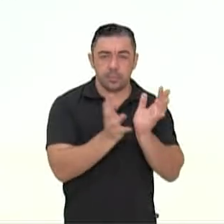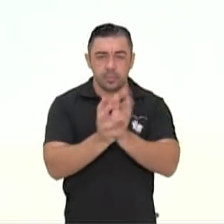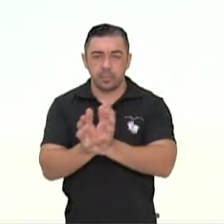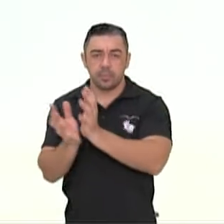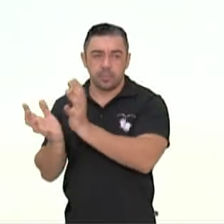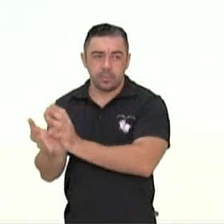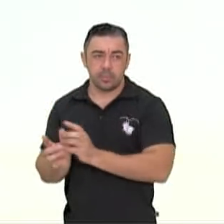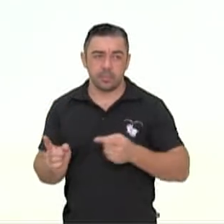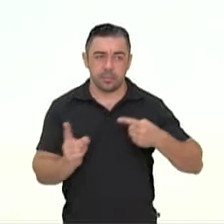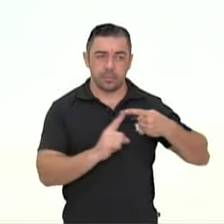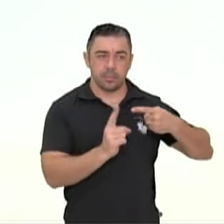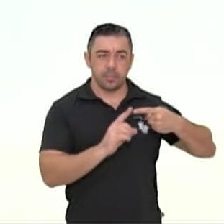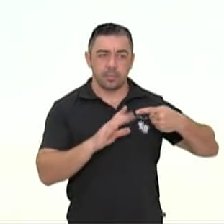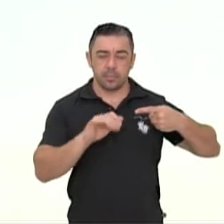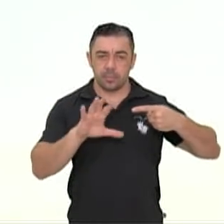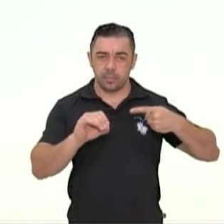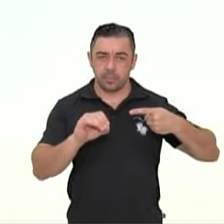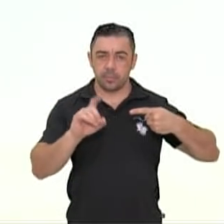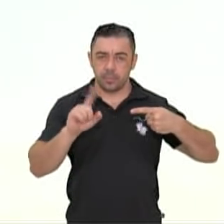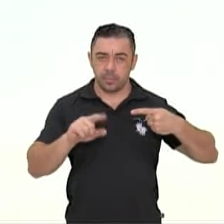sociais. Clérigo, os que oram,